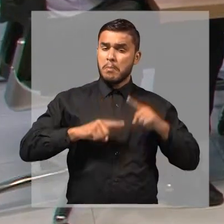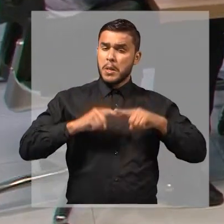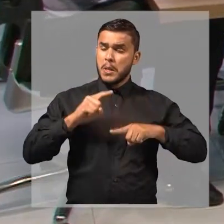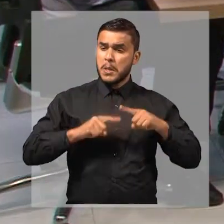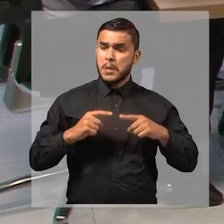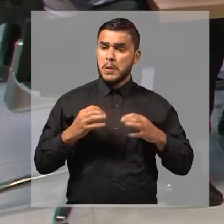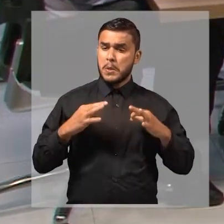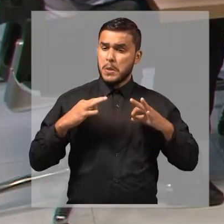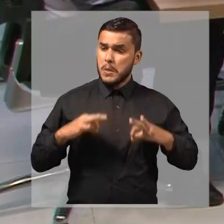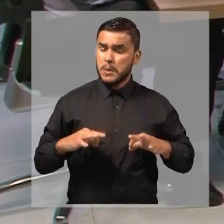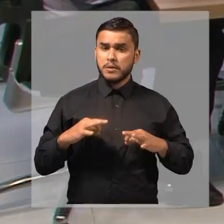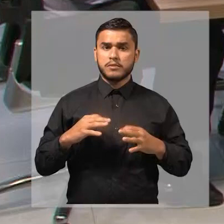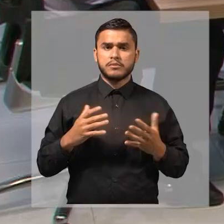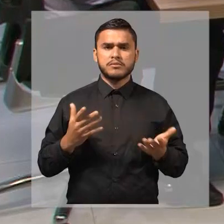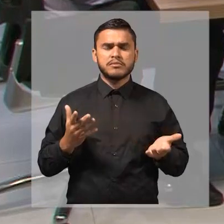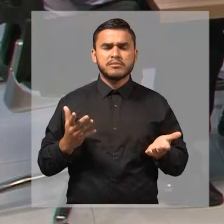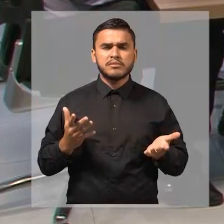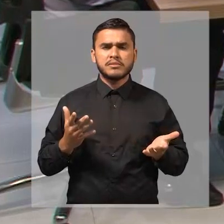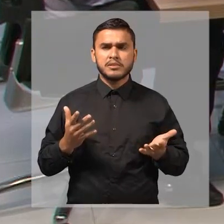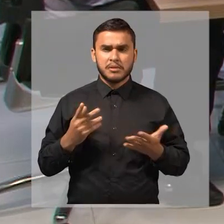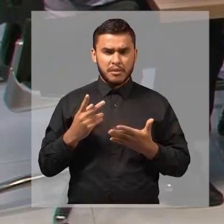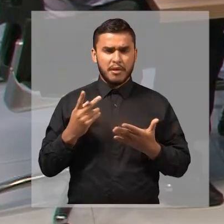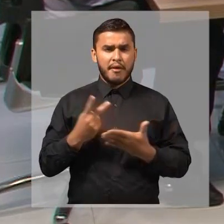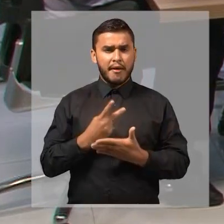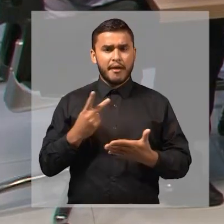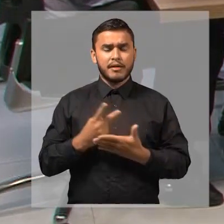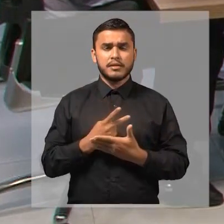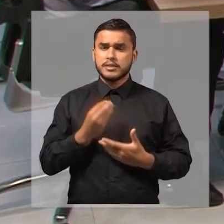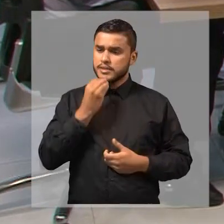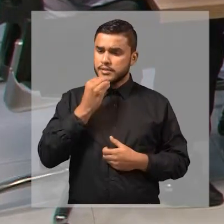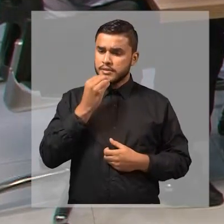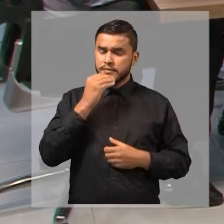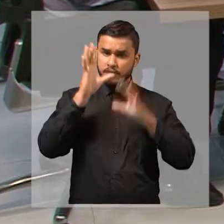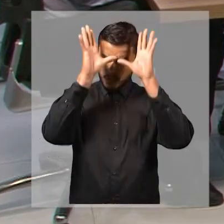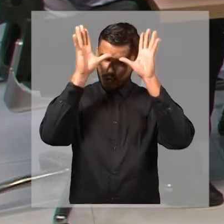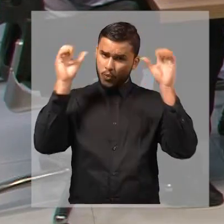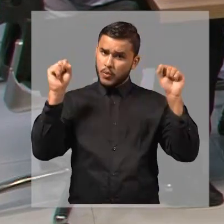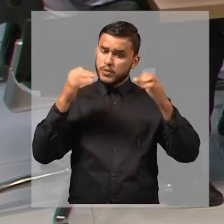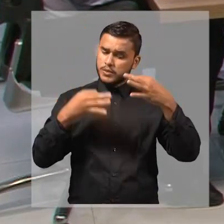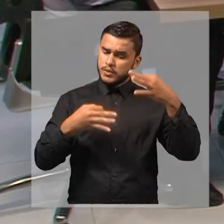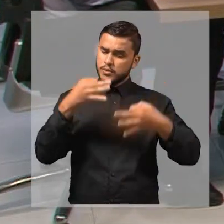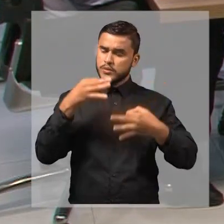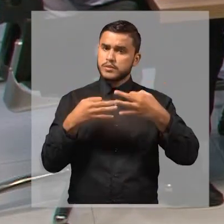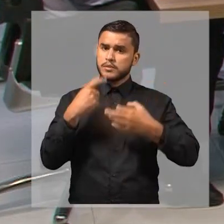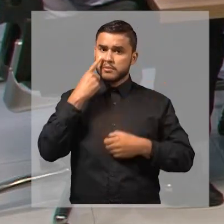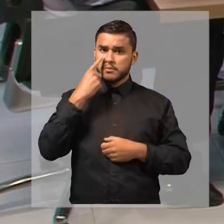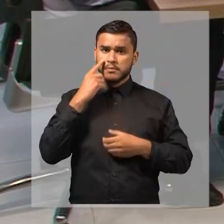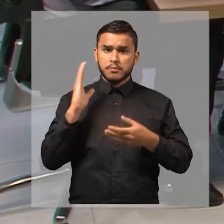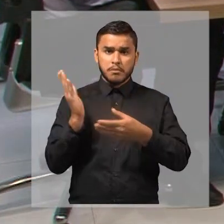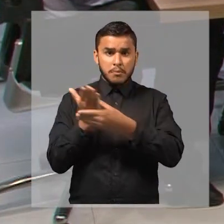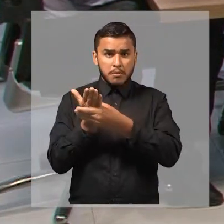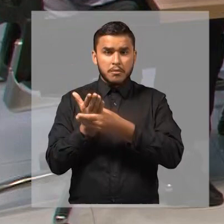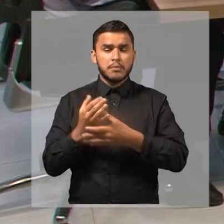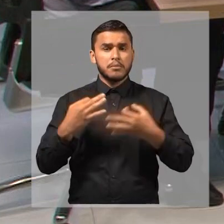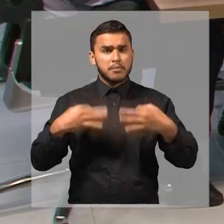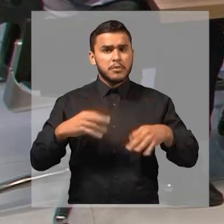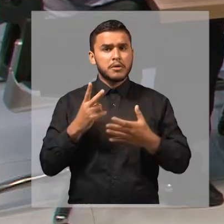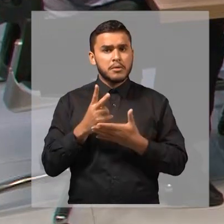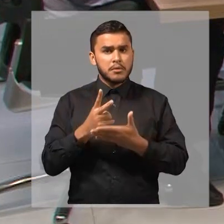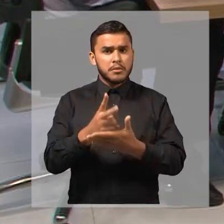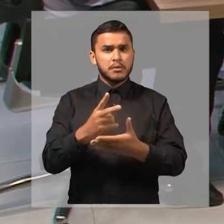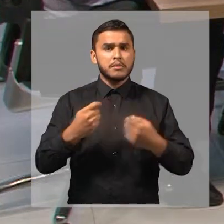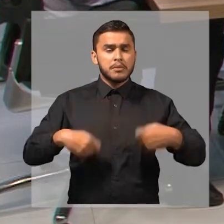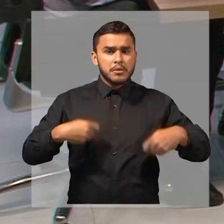o Conselho Nacional de Justiça tome as devidas providências, porque é preciso o